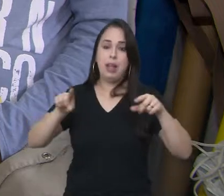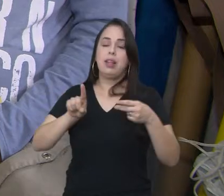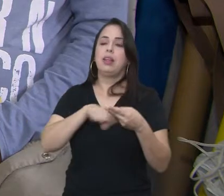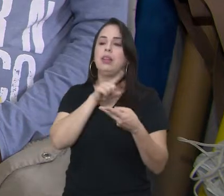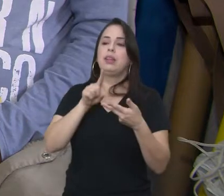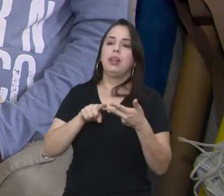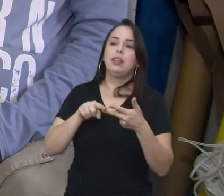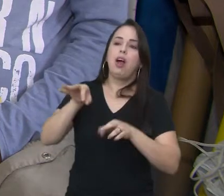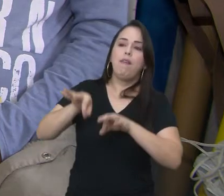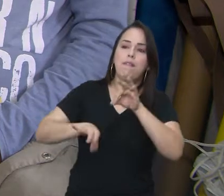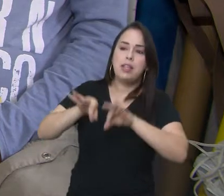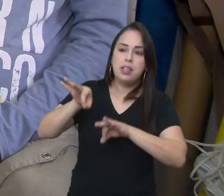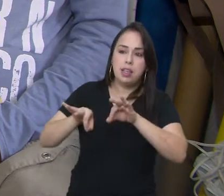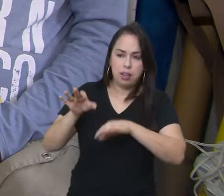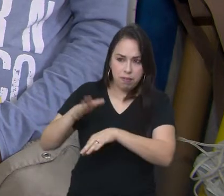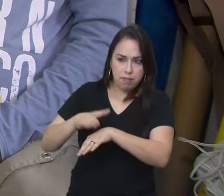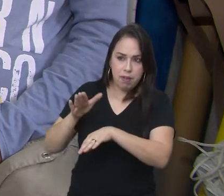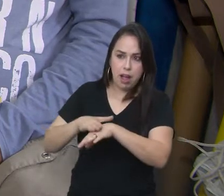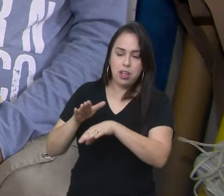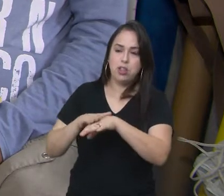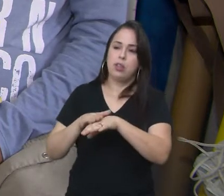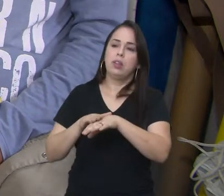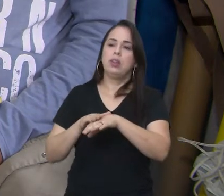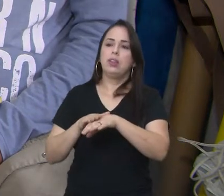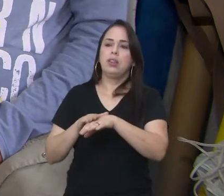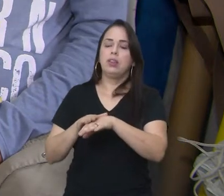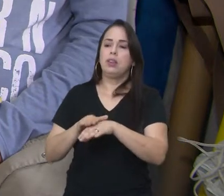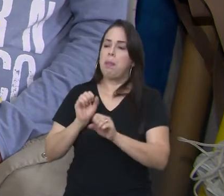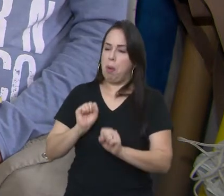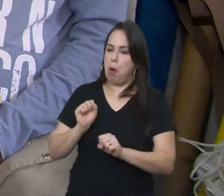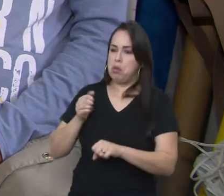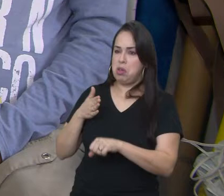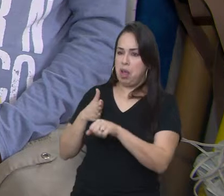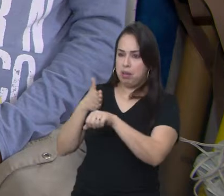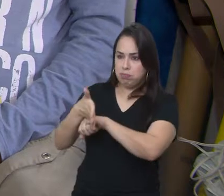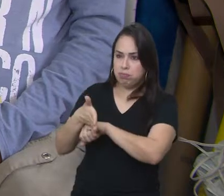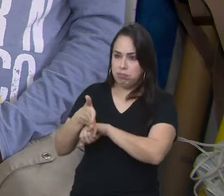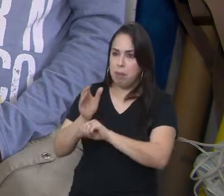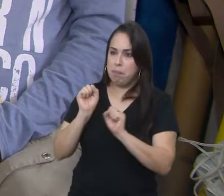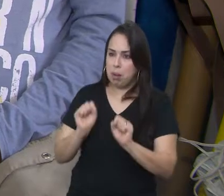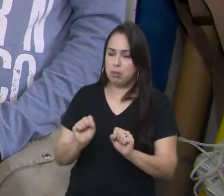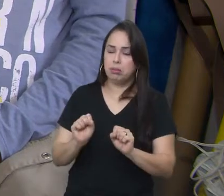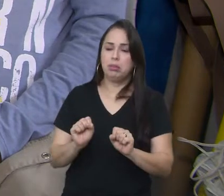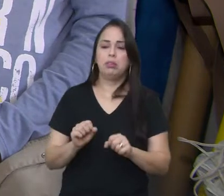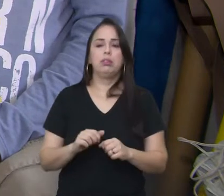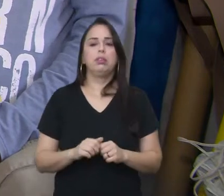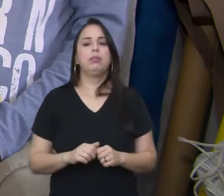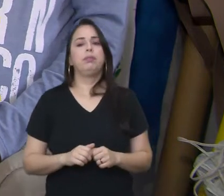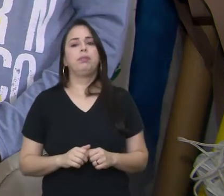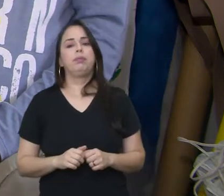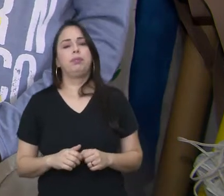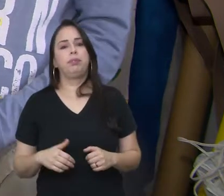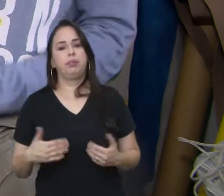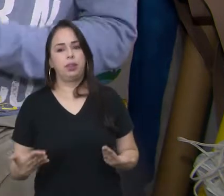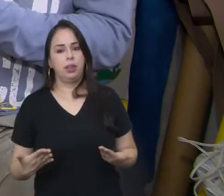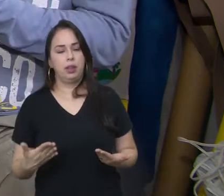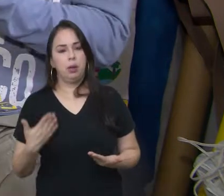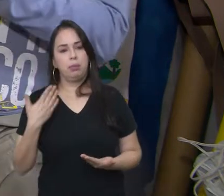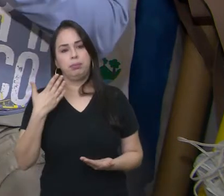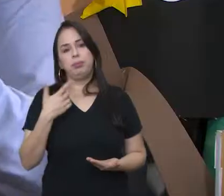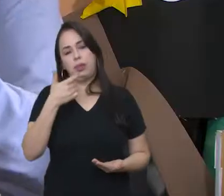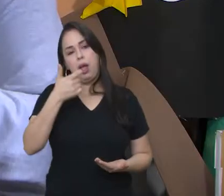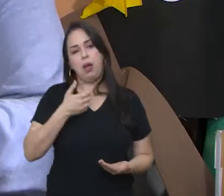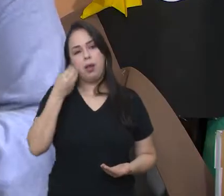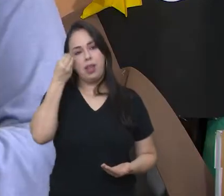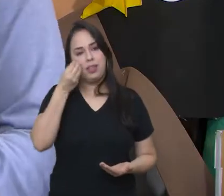as oficinas que você desenvolve com o pessoal, tem como participar, né? Lá na Fundação Cultural. Com a experiência